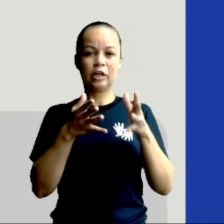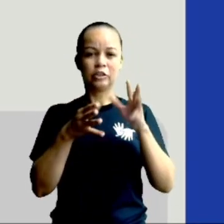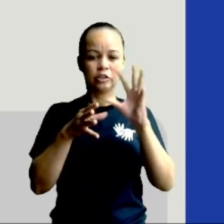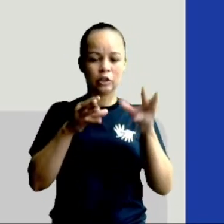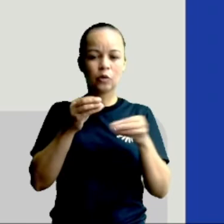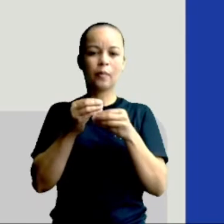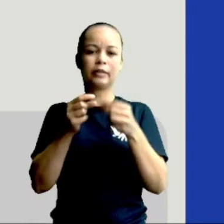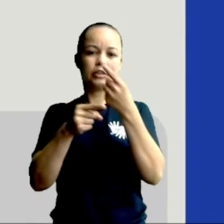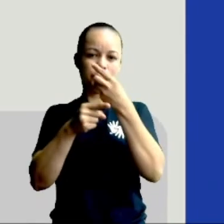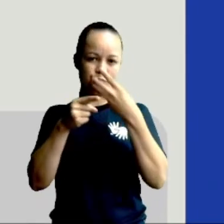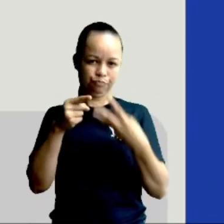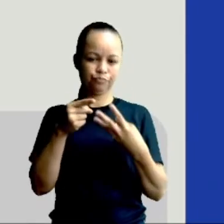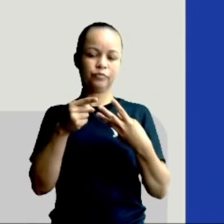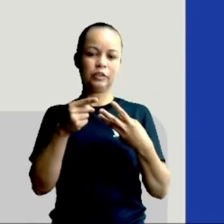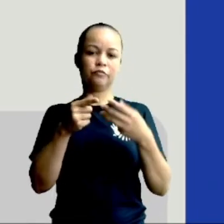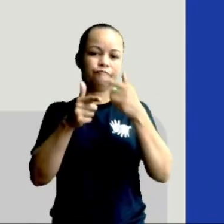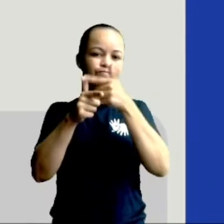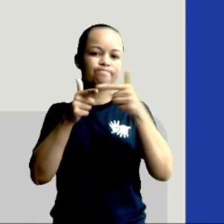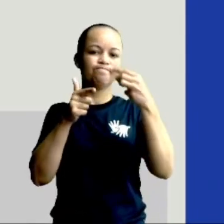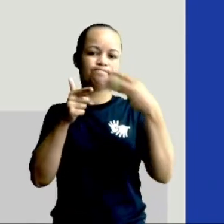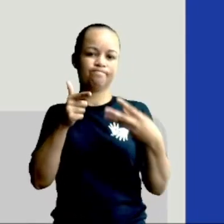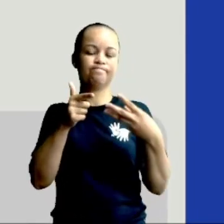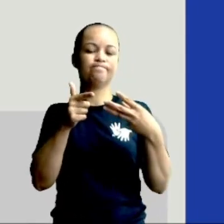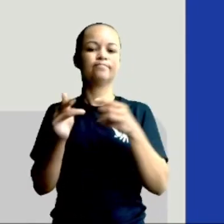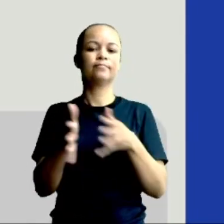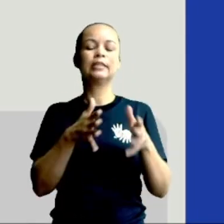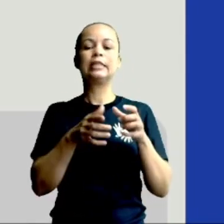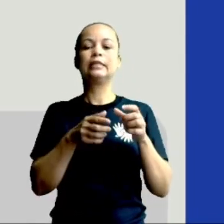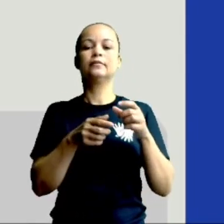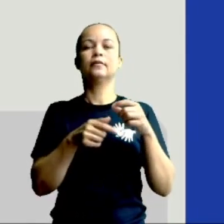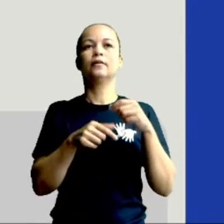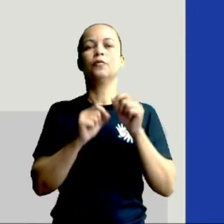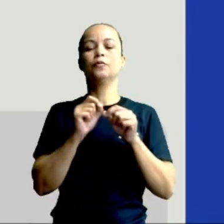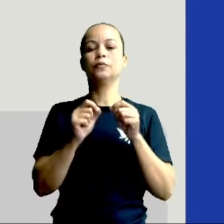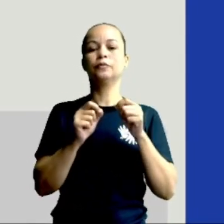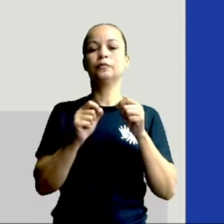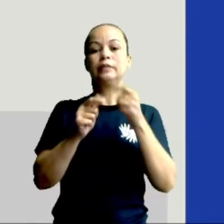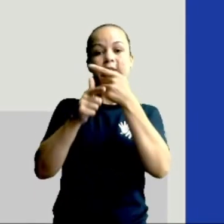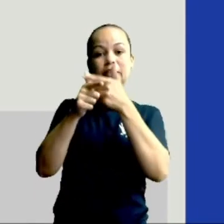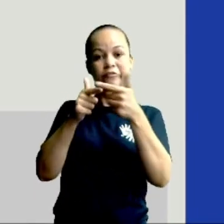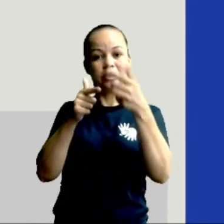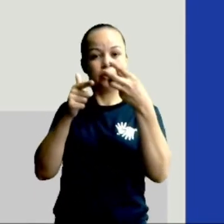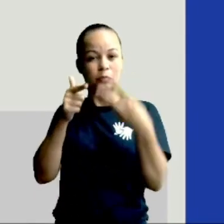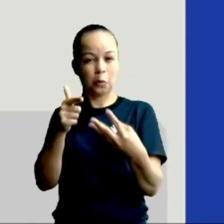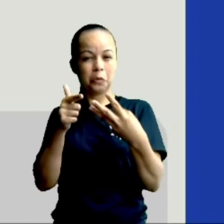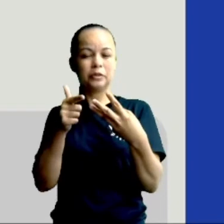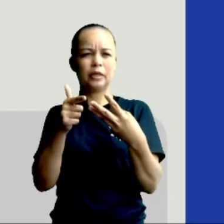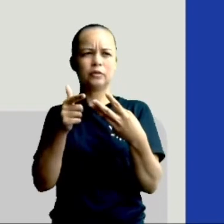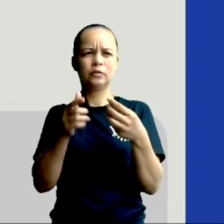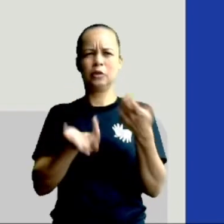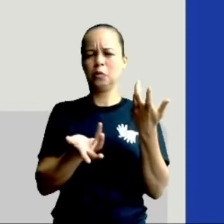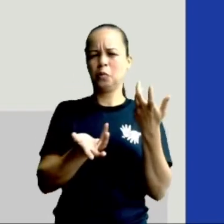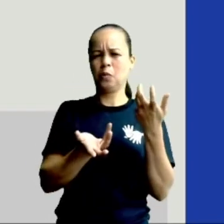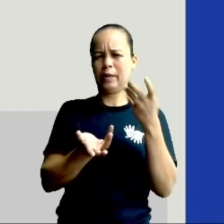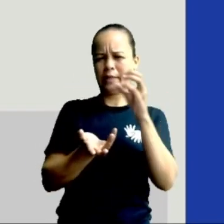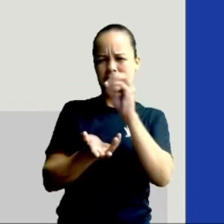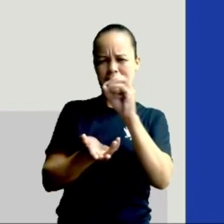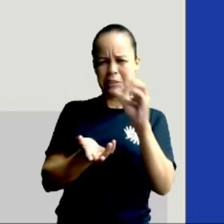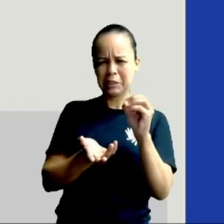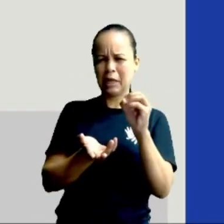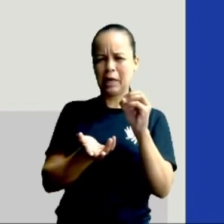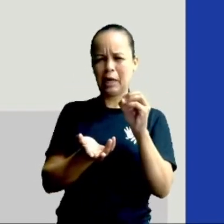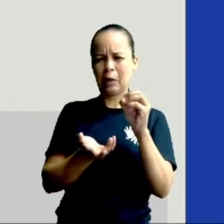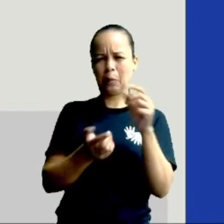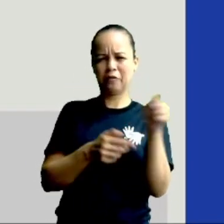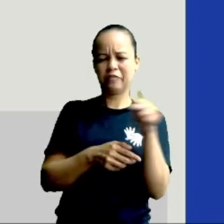retomada de 1/3? Eu vou dividir por 3. Então, dividindo aí por 3, professora, com esses zeros vai complicar um